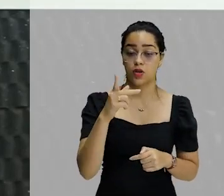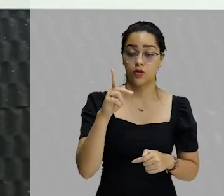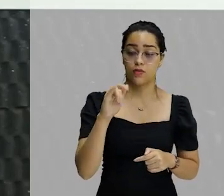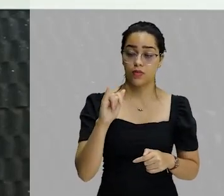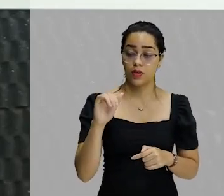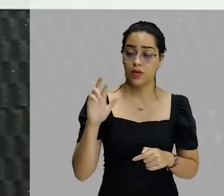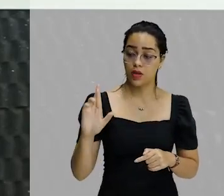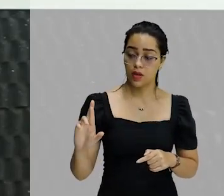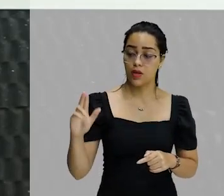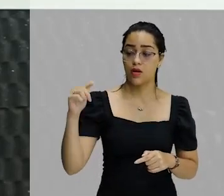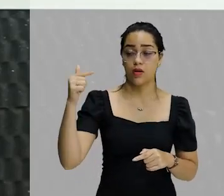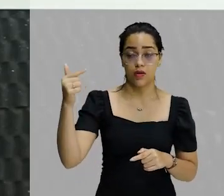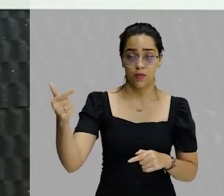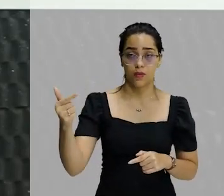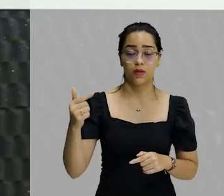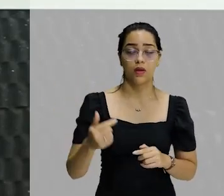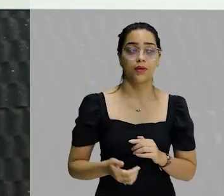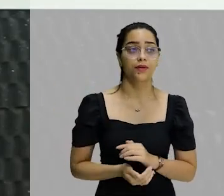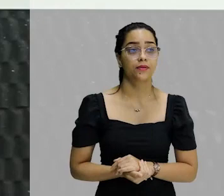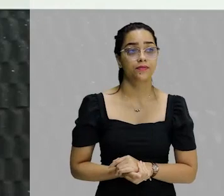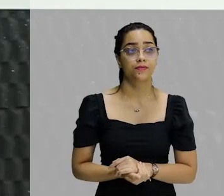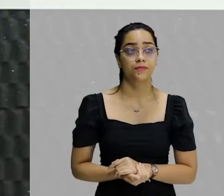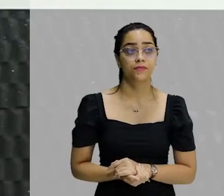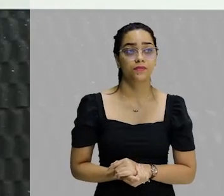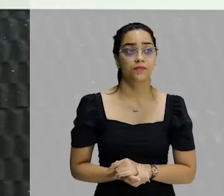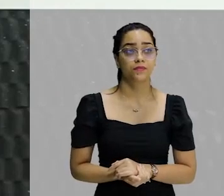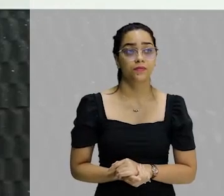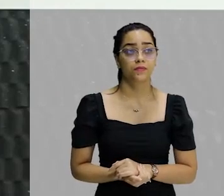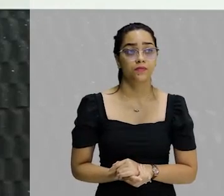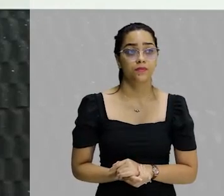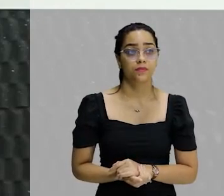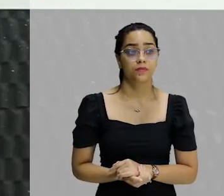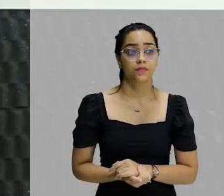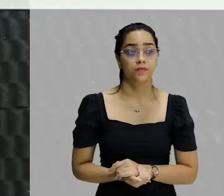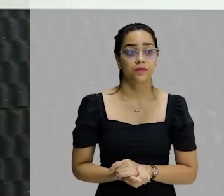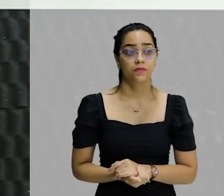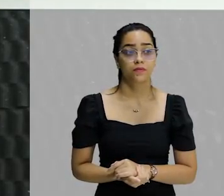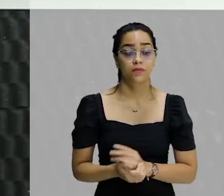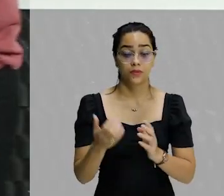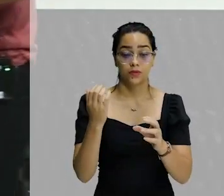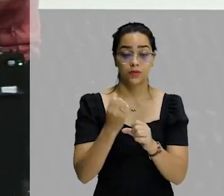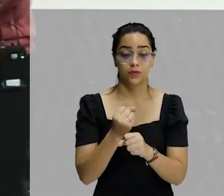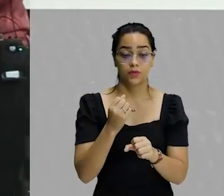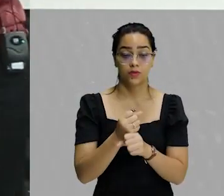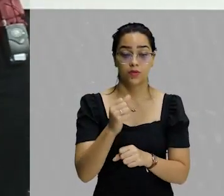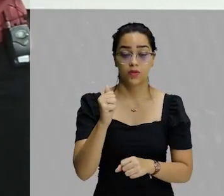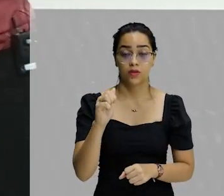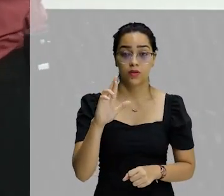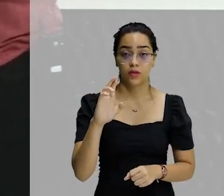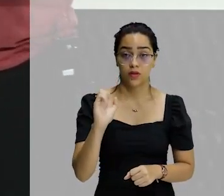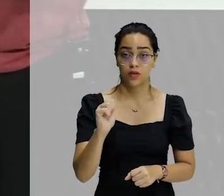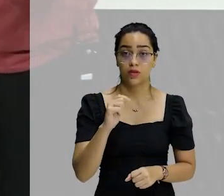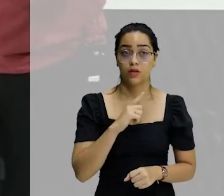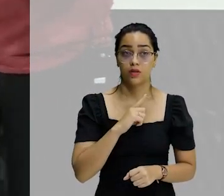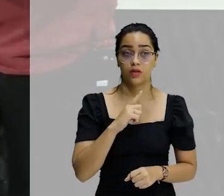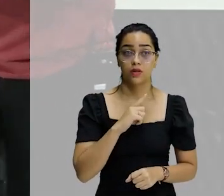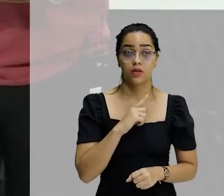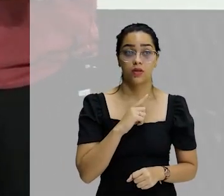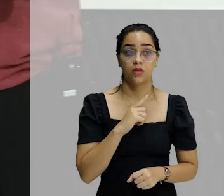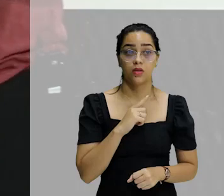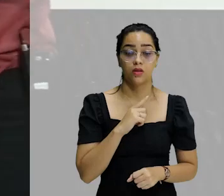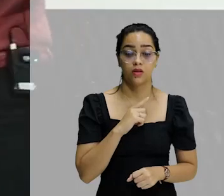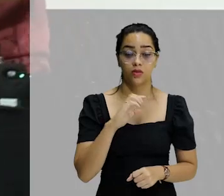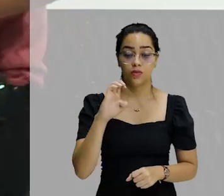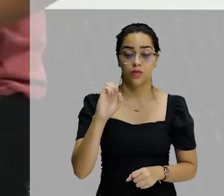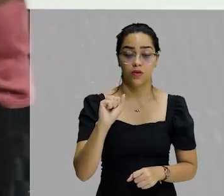né? 4πr ao quadrado. Essa é a fórmula que calcula a área de